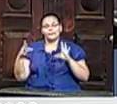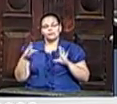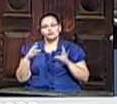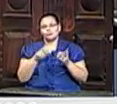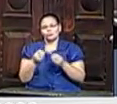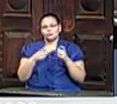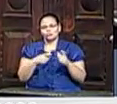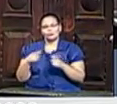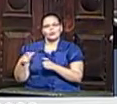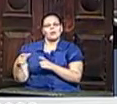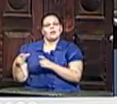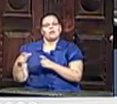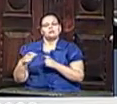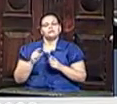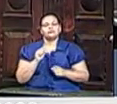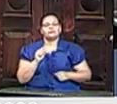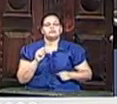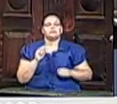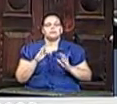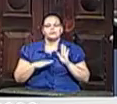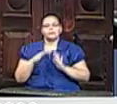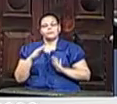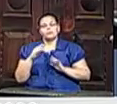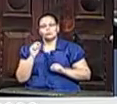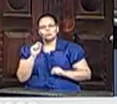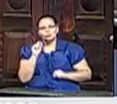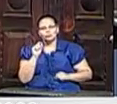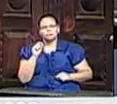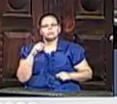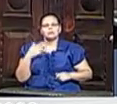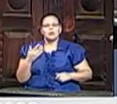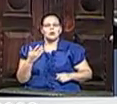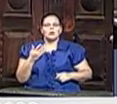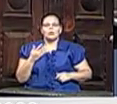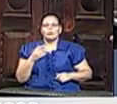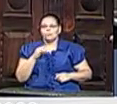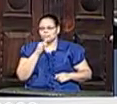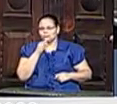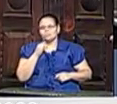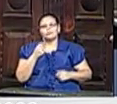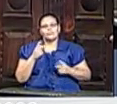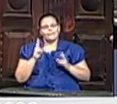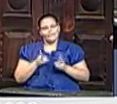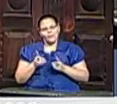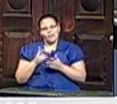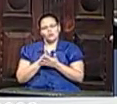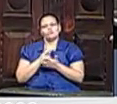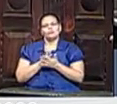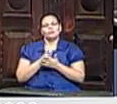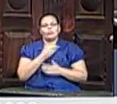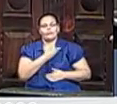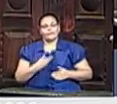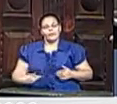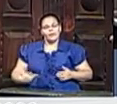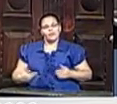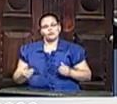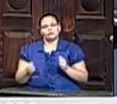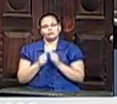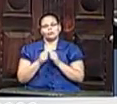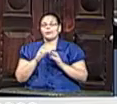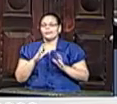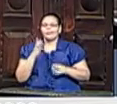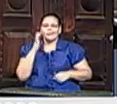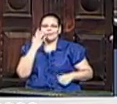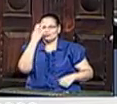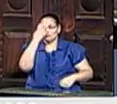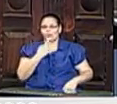os partidos que, em tese, são, digamos assim, antípodas, estejam no mesmo governo, estejam na mesma coligação. Eu acho isso